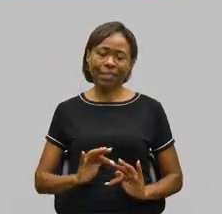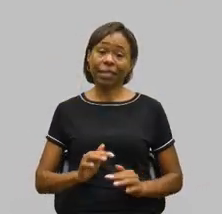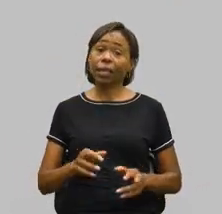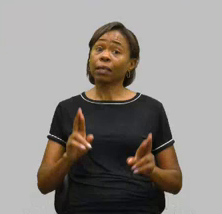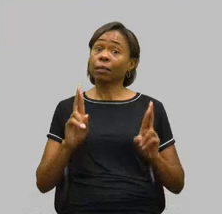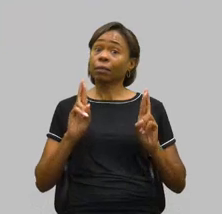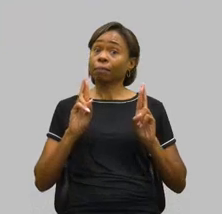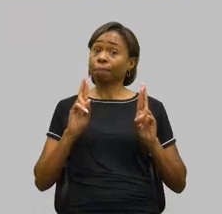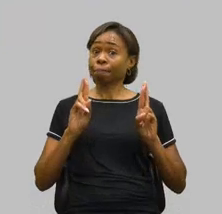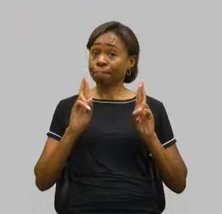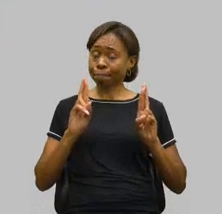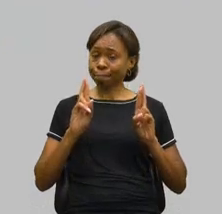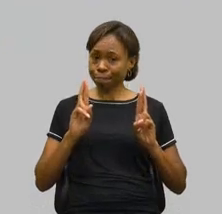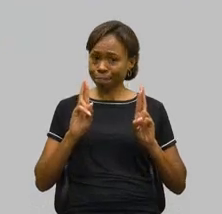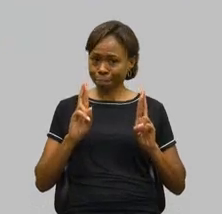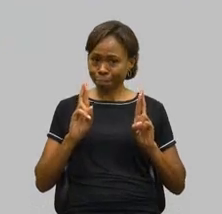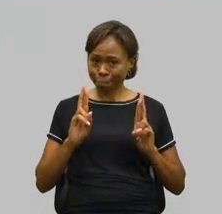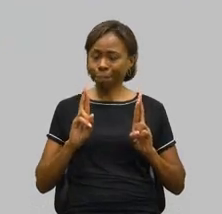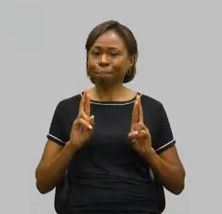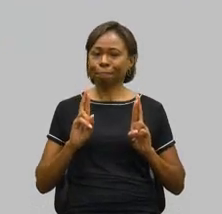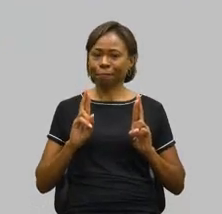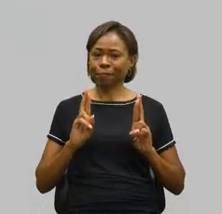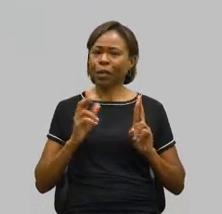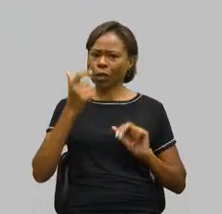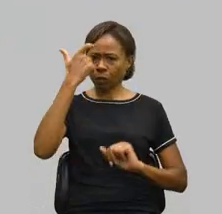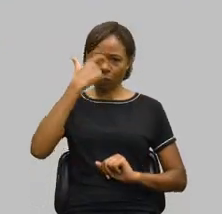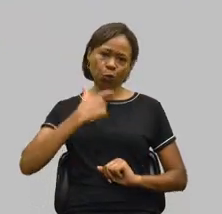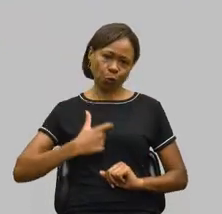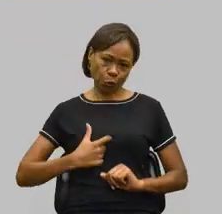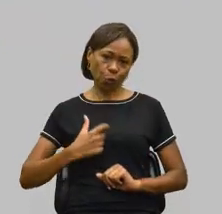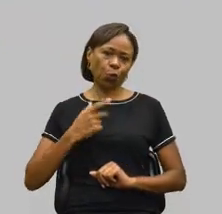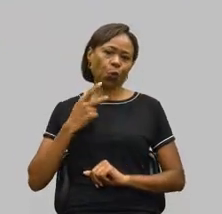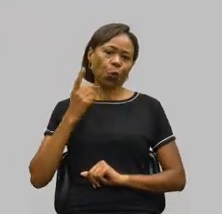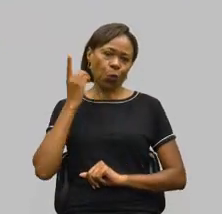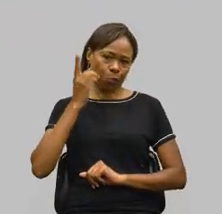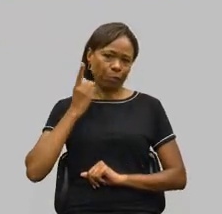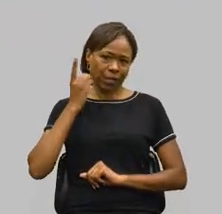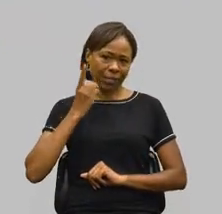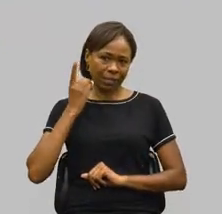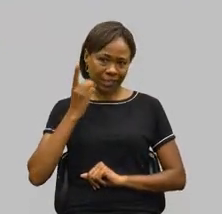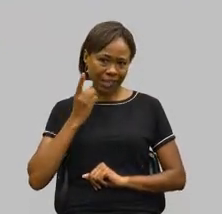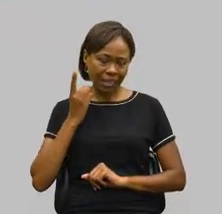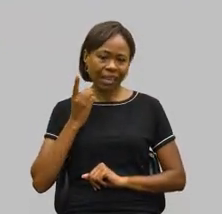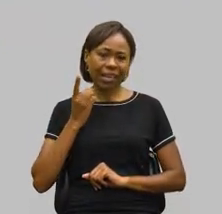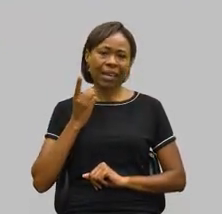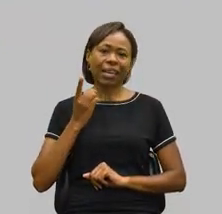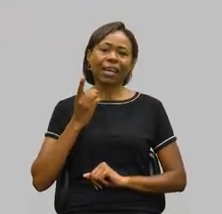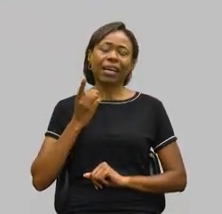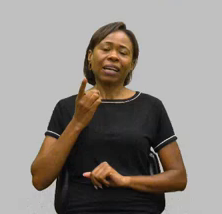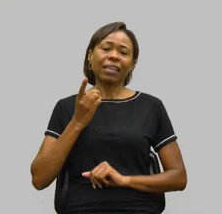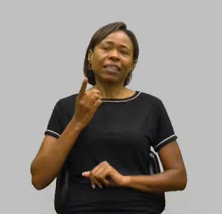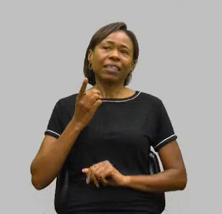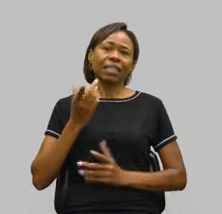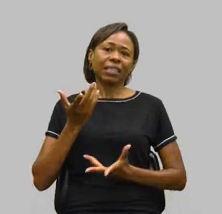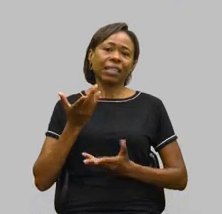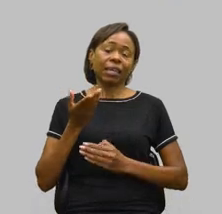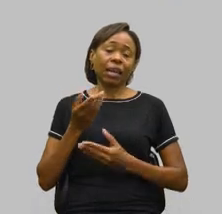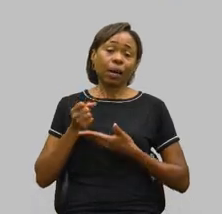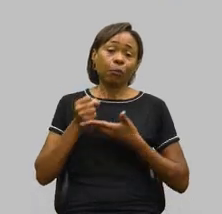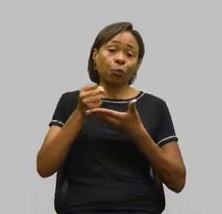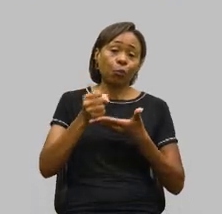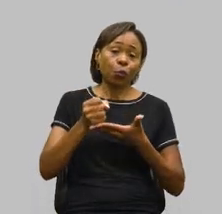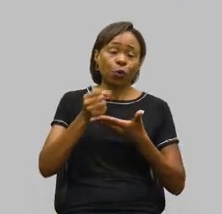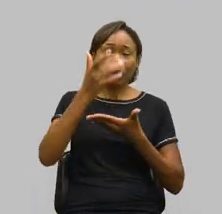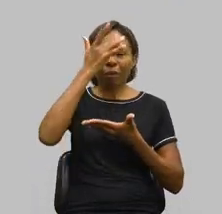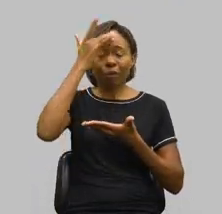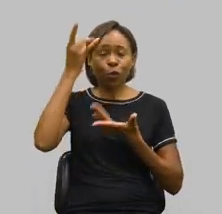torço como parlamentar que Abraça a causa das pessoas com deficiência